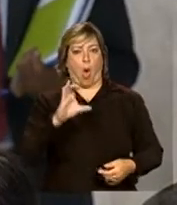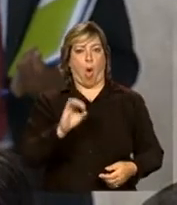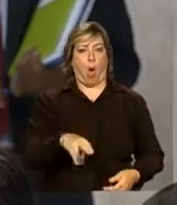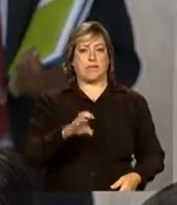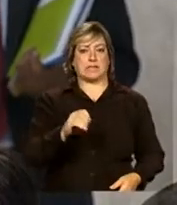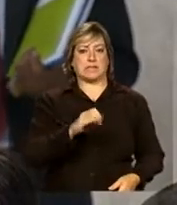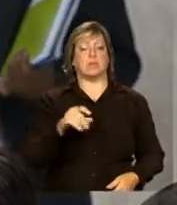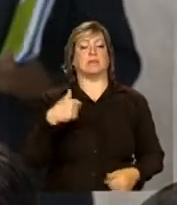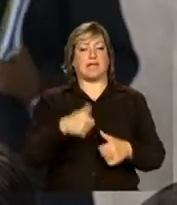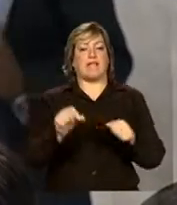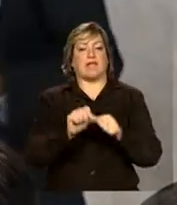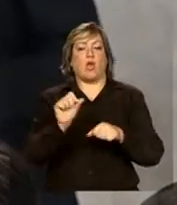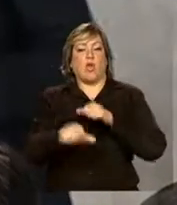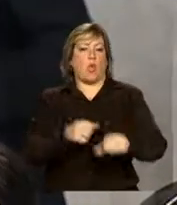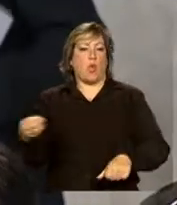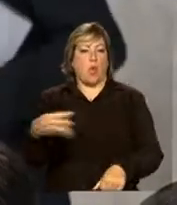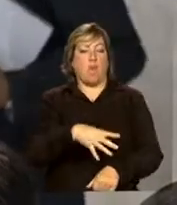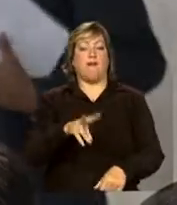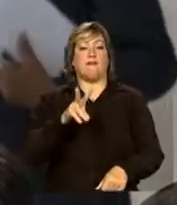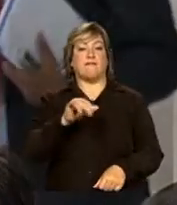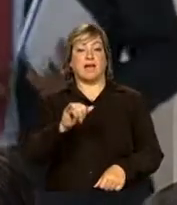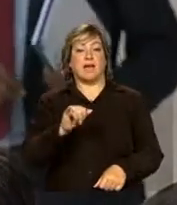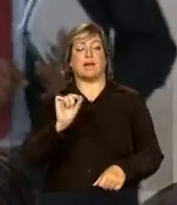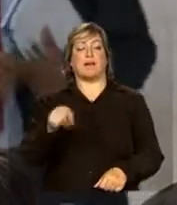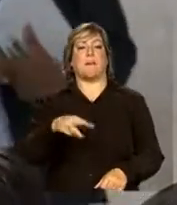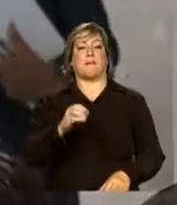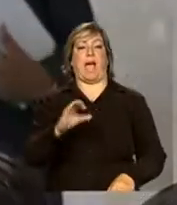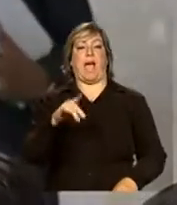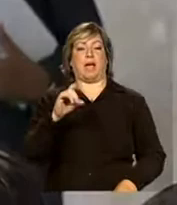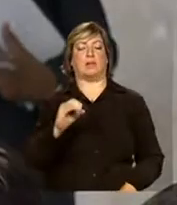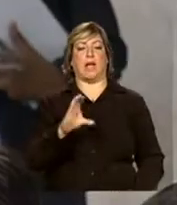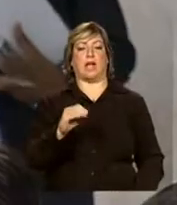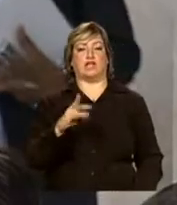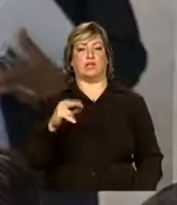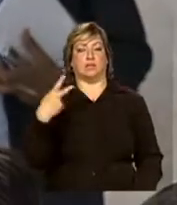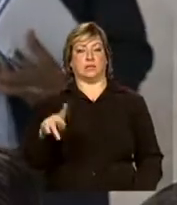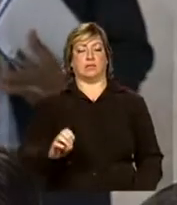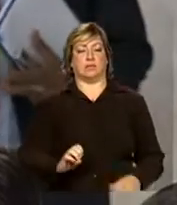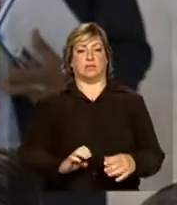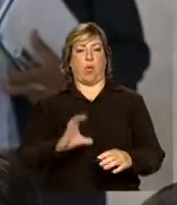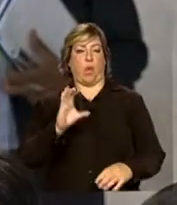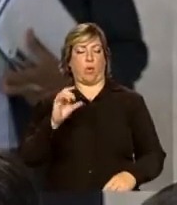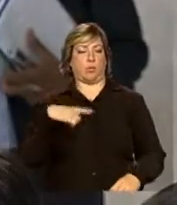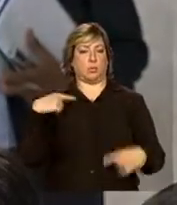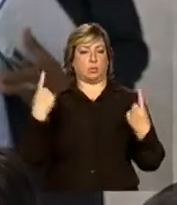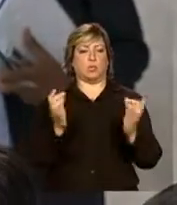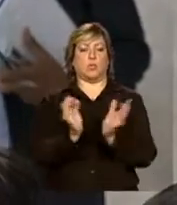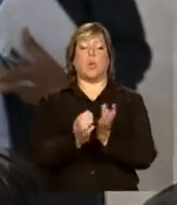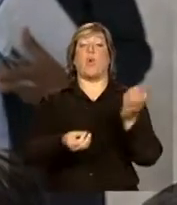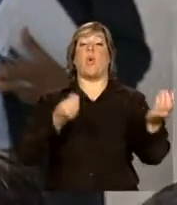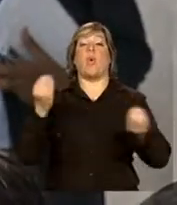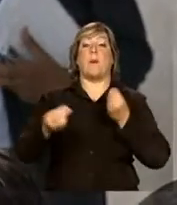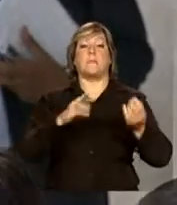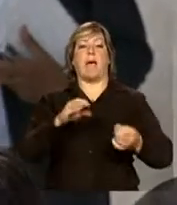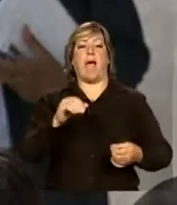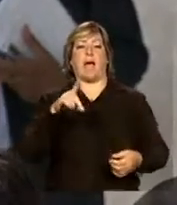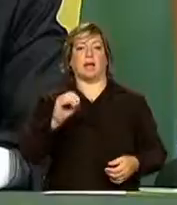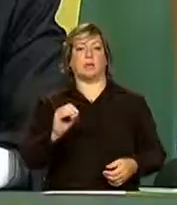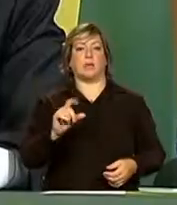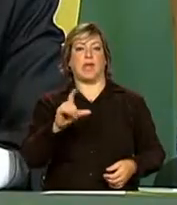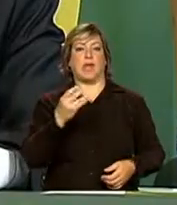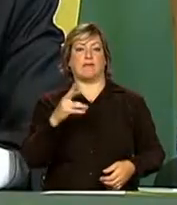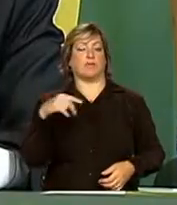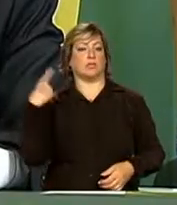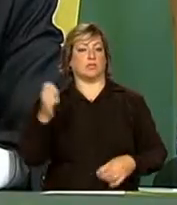sendo renovadas vai se encaminhar para o mercado cativo das distribuidoras e como ficaria a situação do mercado livre no qual participam as grandes indústrias. Essa